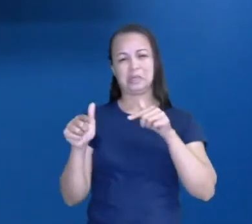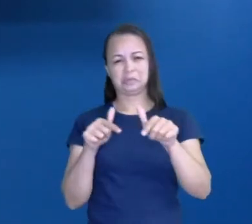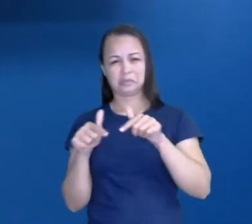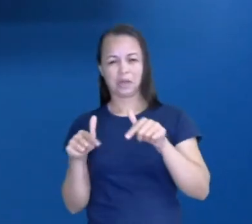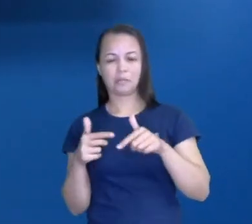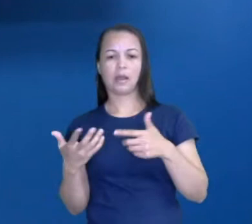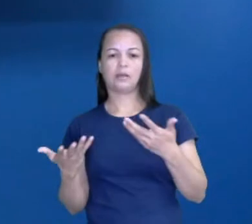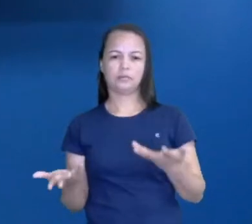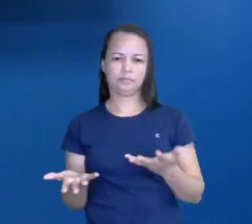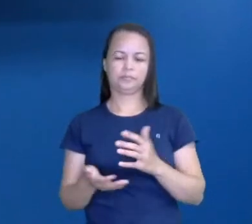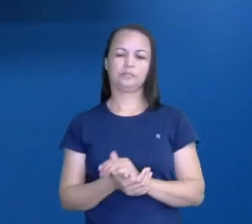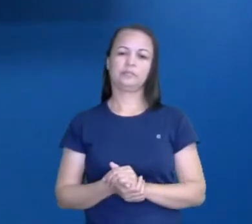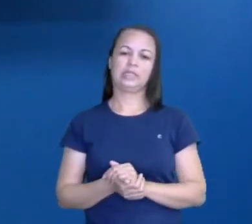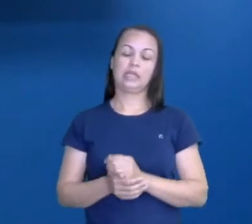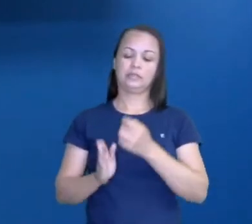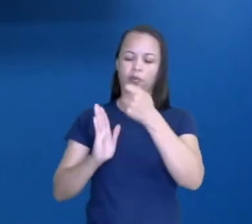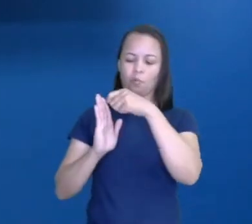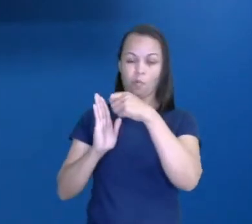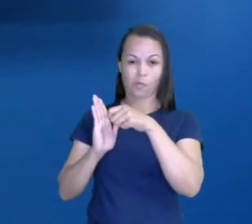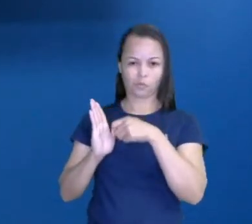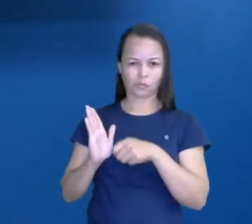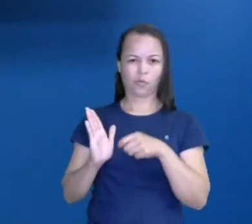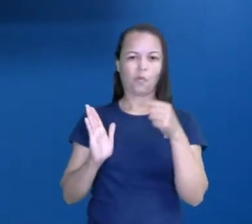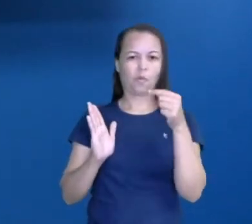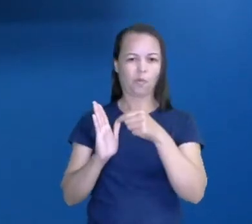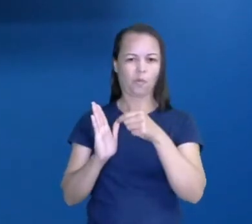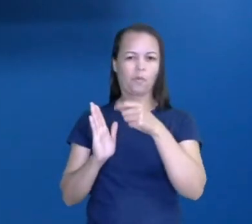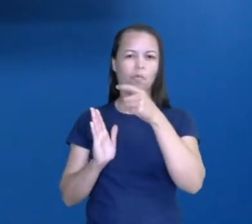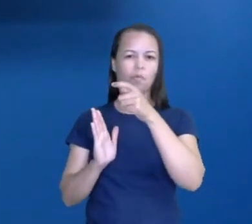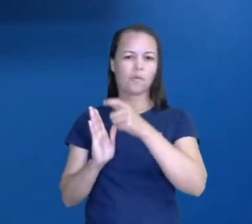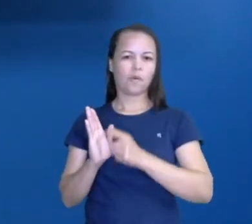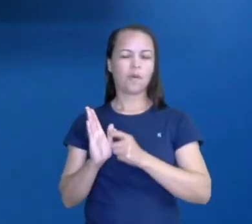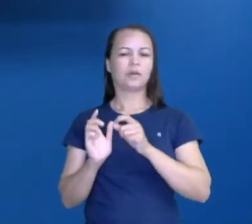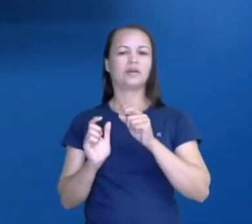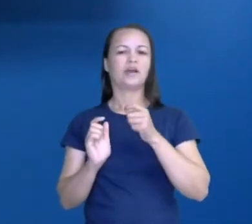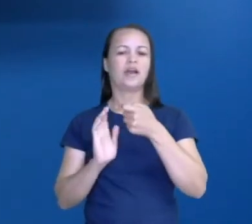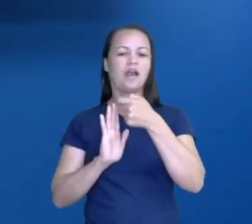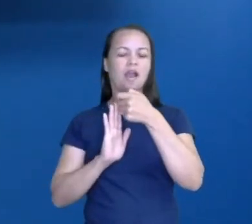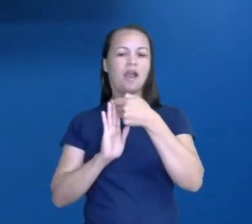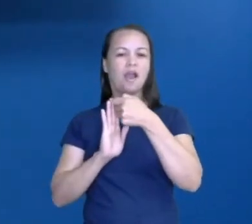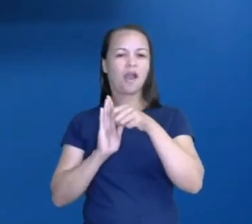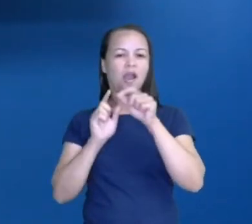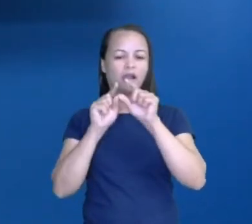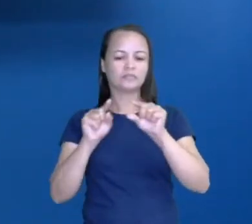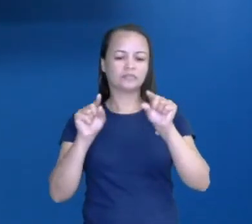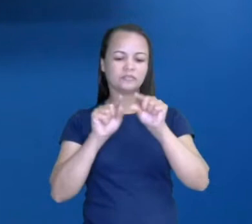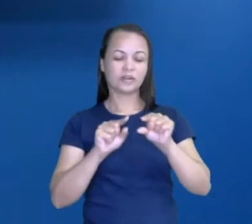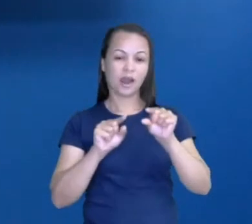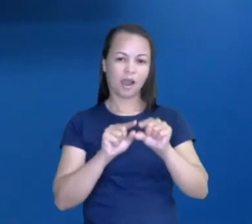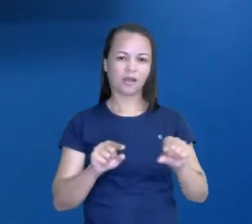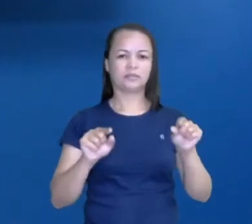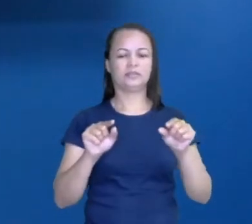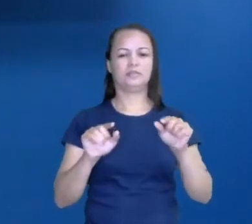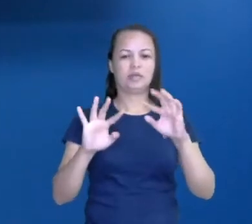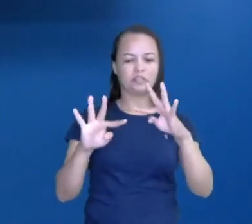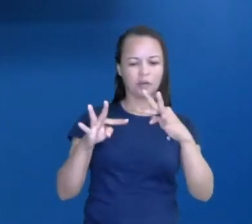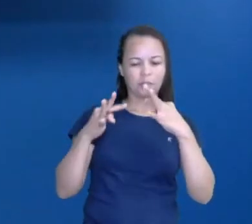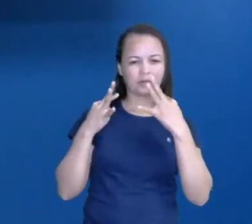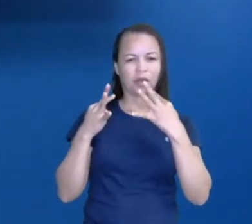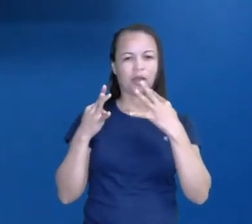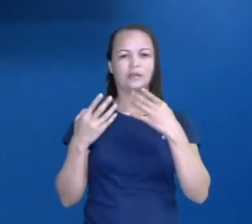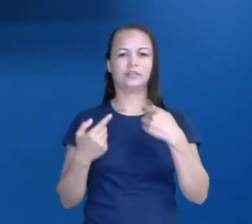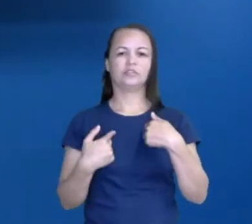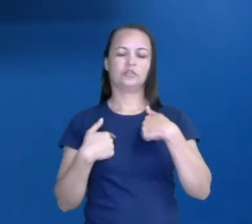trabalho. Então, o autor, para deixar a frase, ela chamar a atenção, né? Ele disse, estou